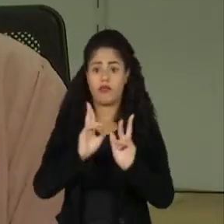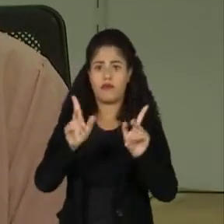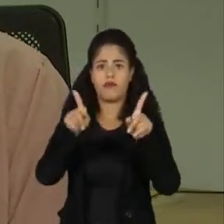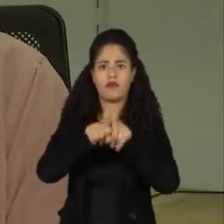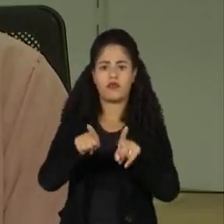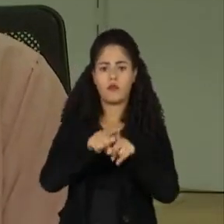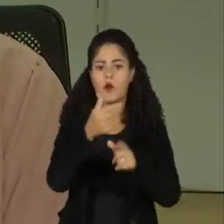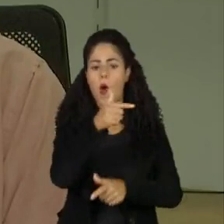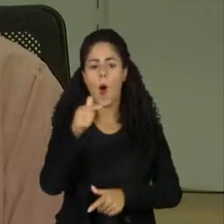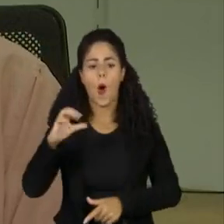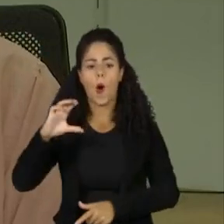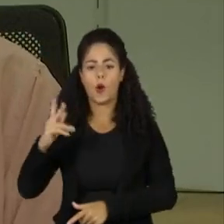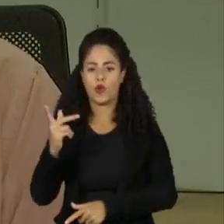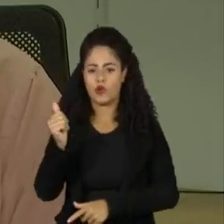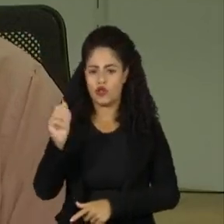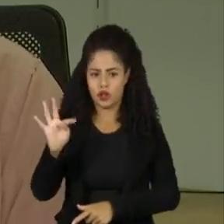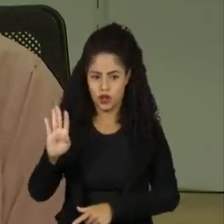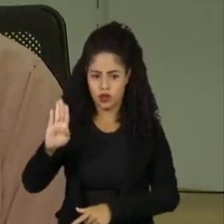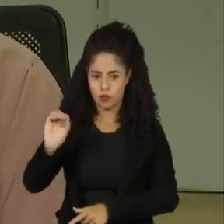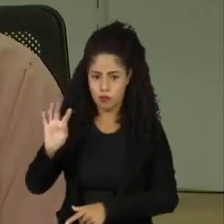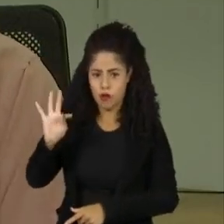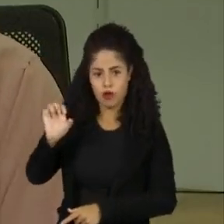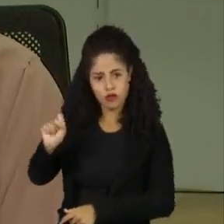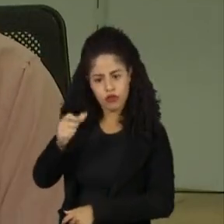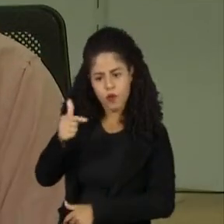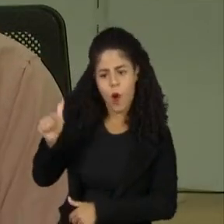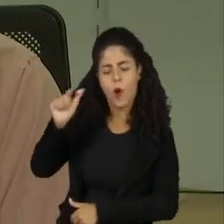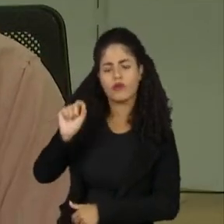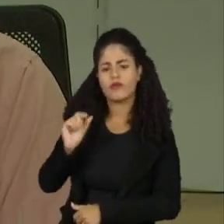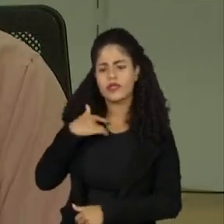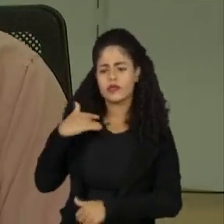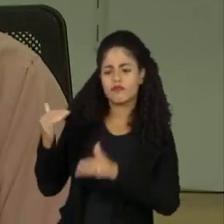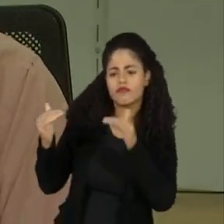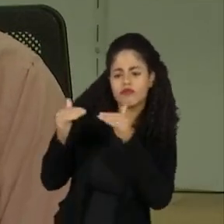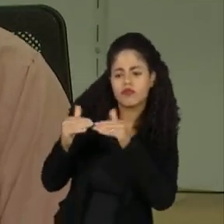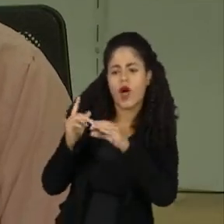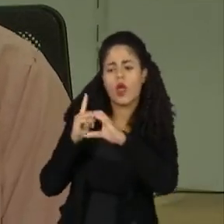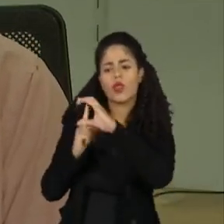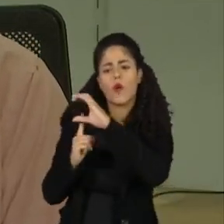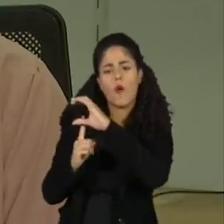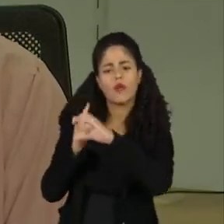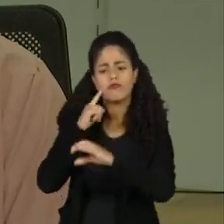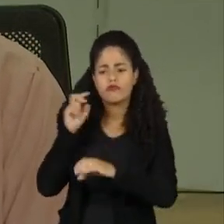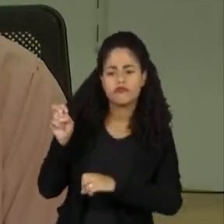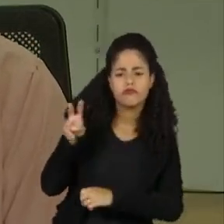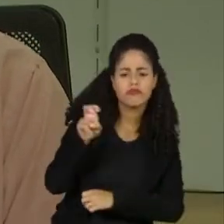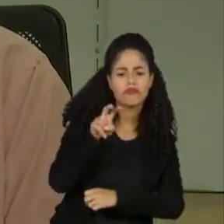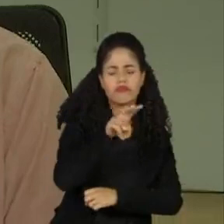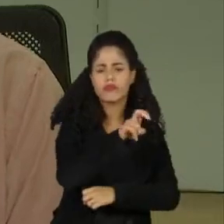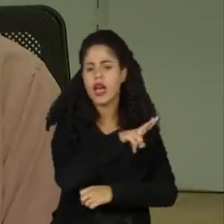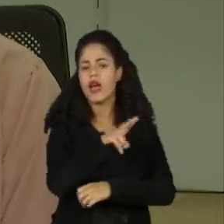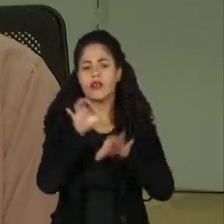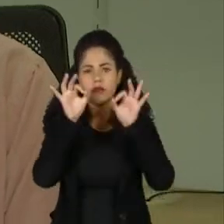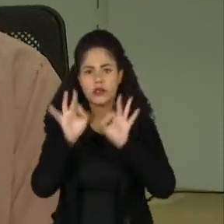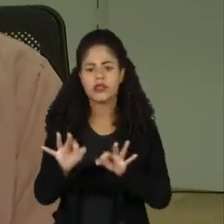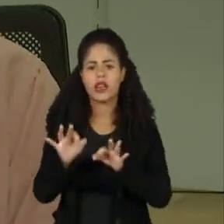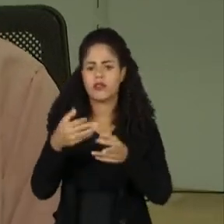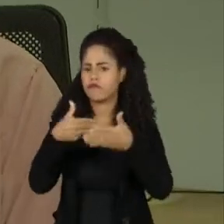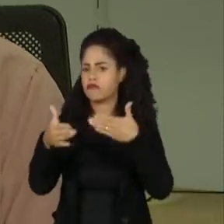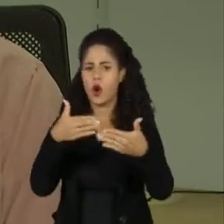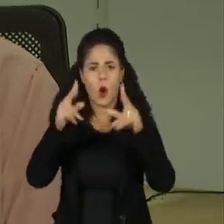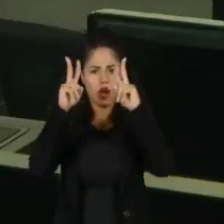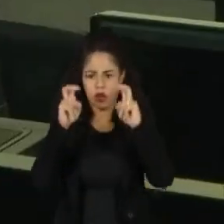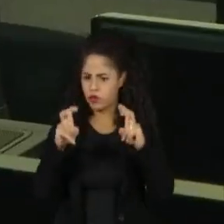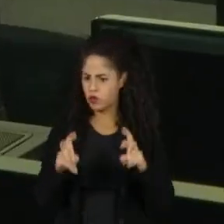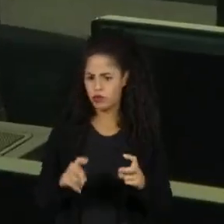outros chatbots que a gente interage mais, né, de serviço de atendimento ao consumidor, que o ChatGPT é de propósito geral. Ele fala sobre qualquer assunto que